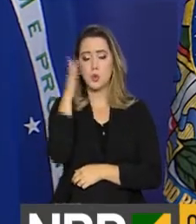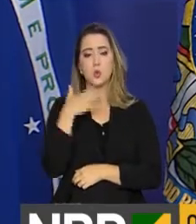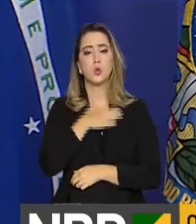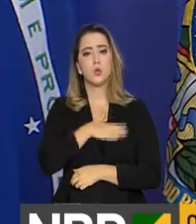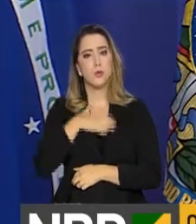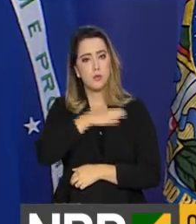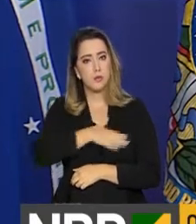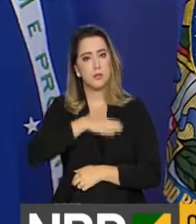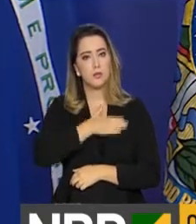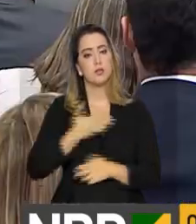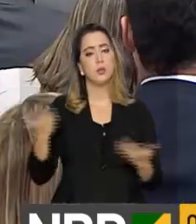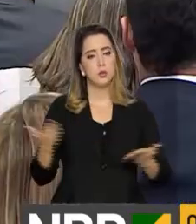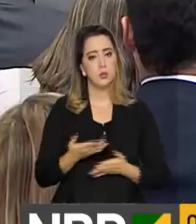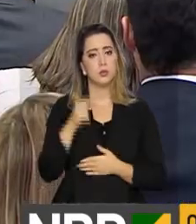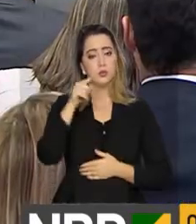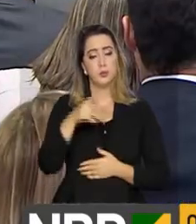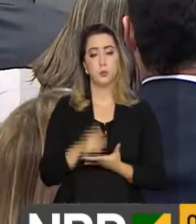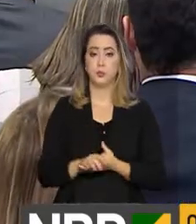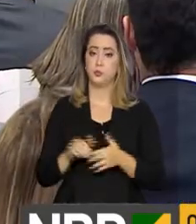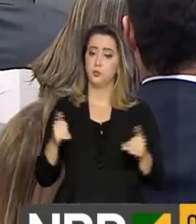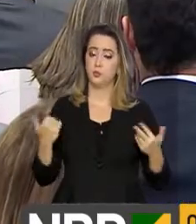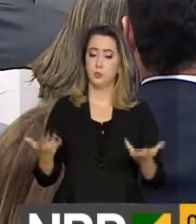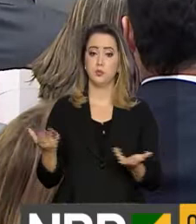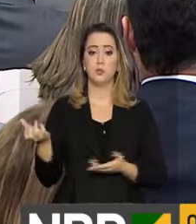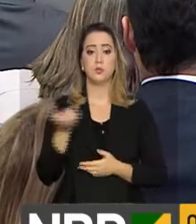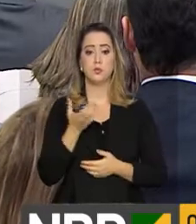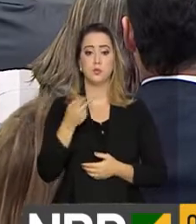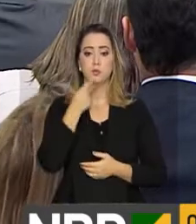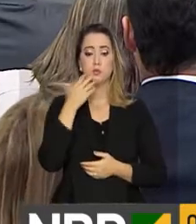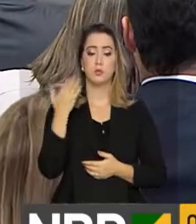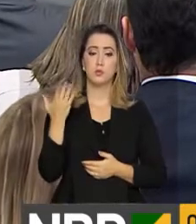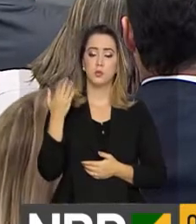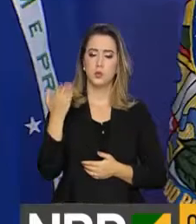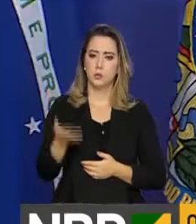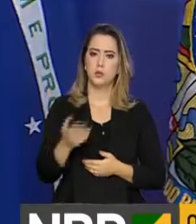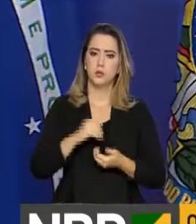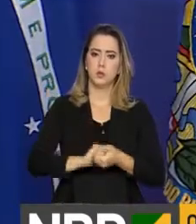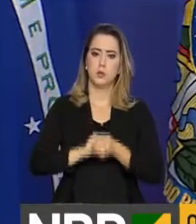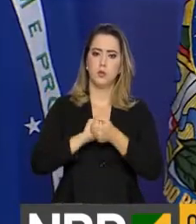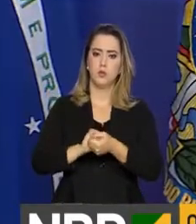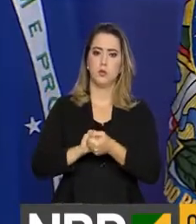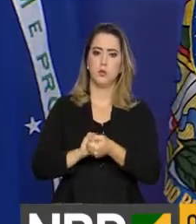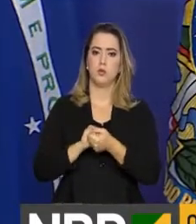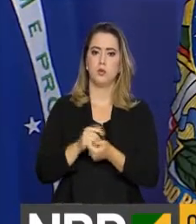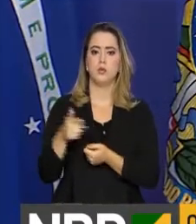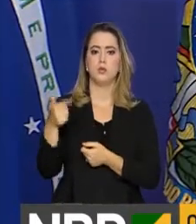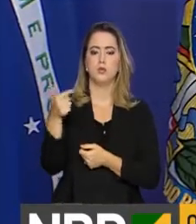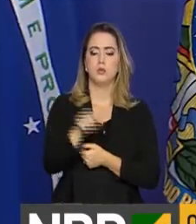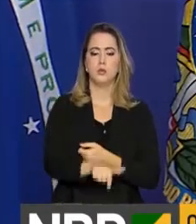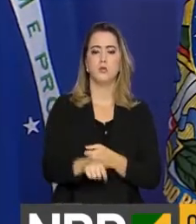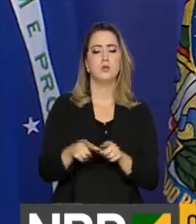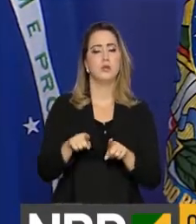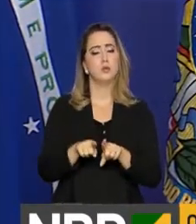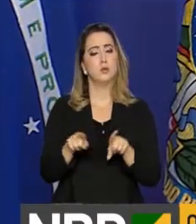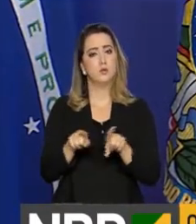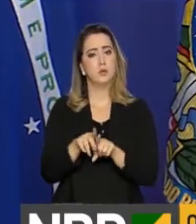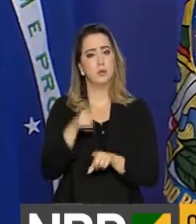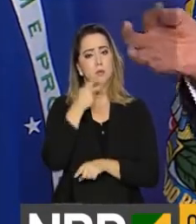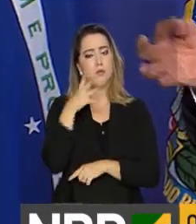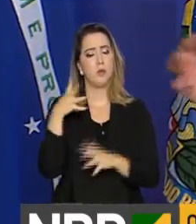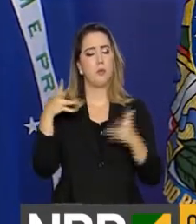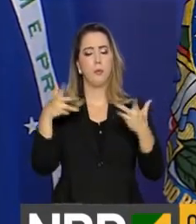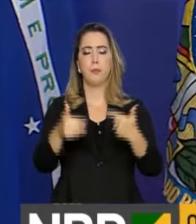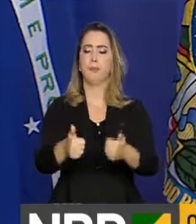bolsa na nossa filha então eu quero neste momento cumprimentá lo mais uma vez dizer do extraordinário